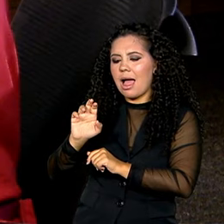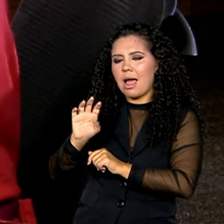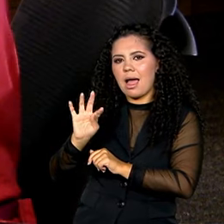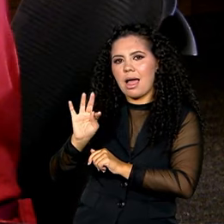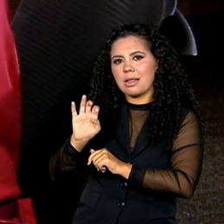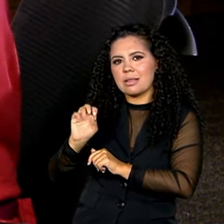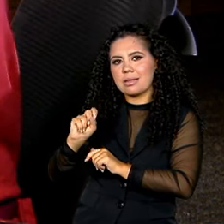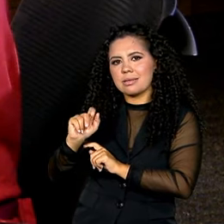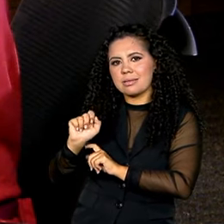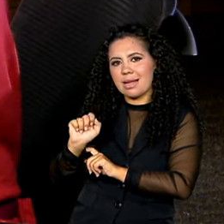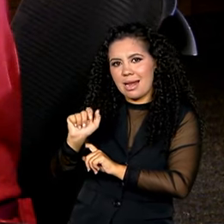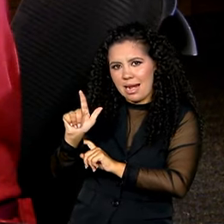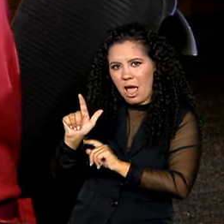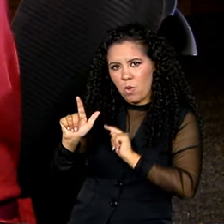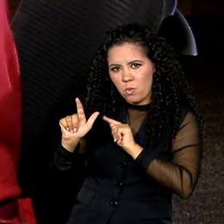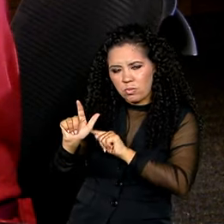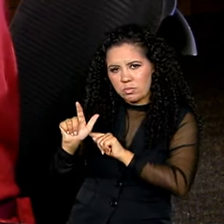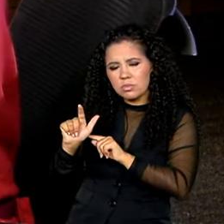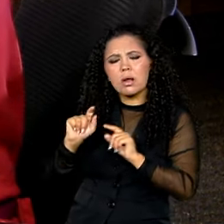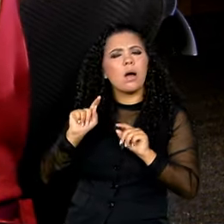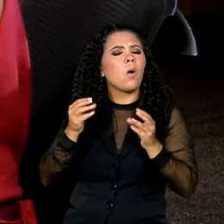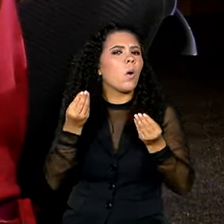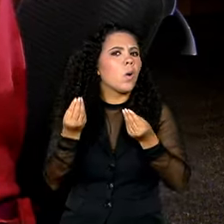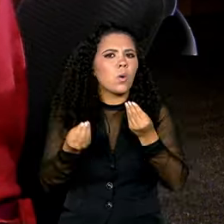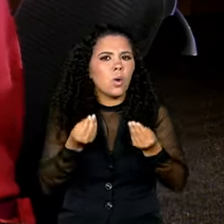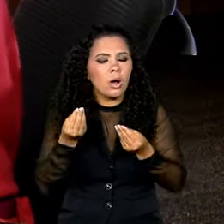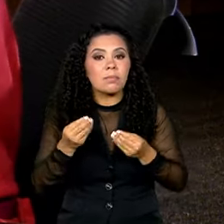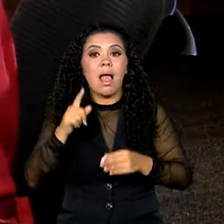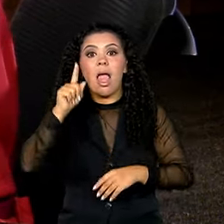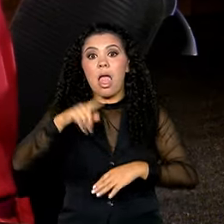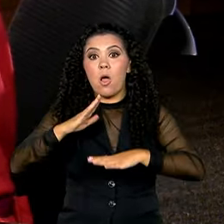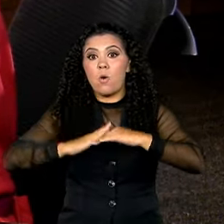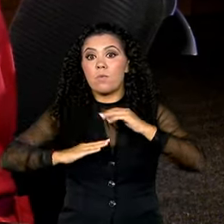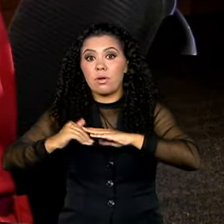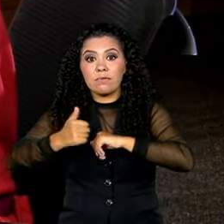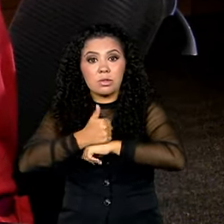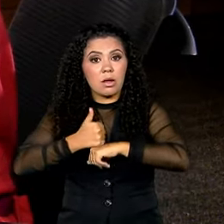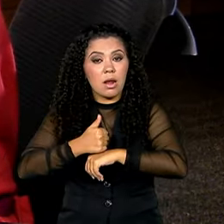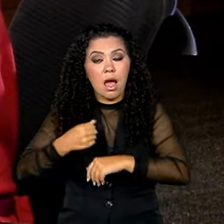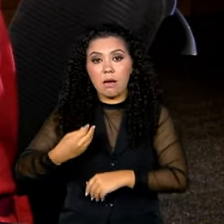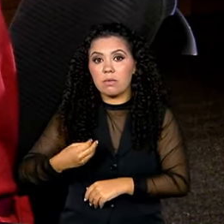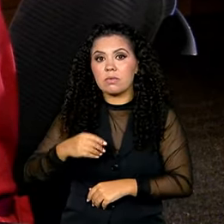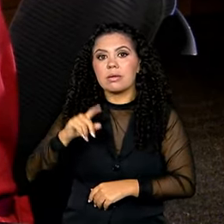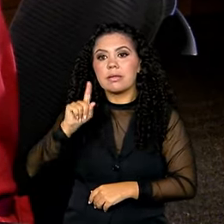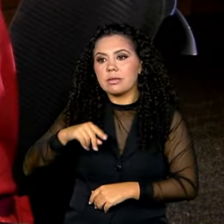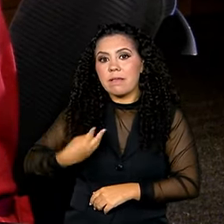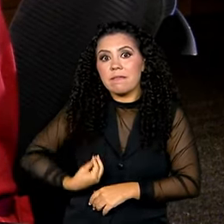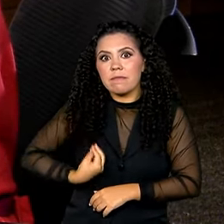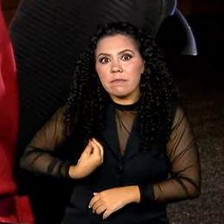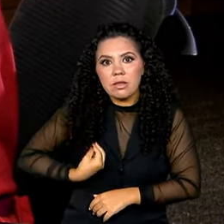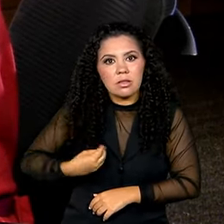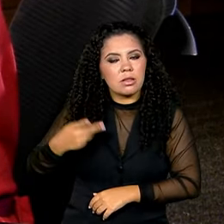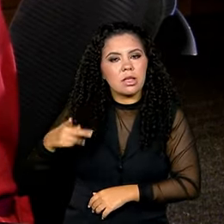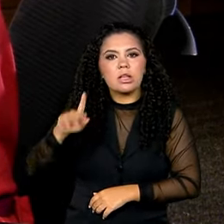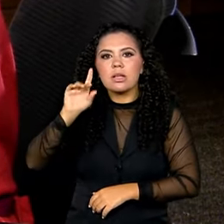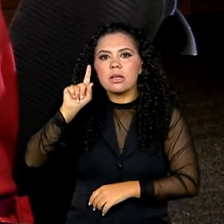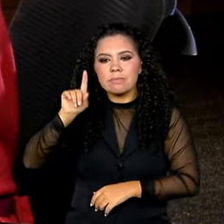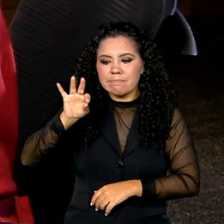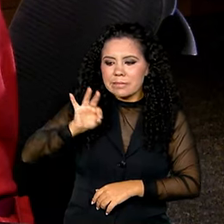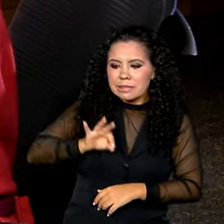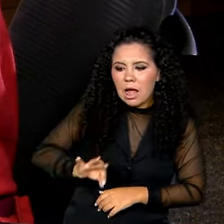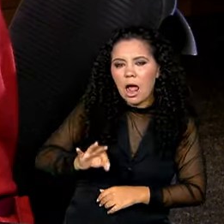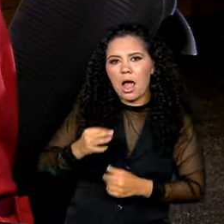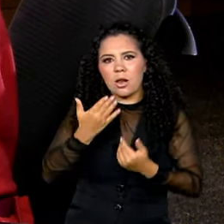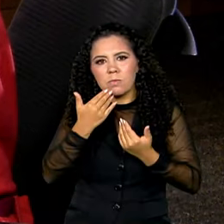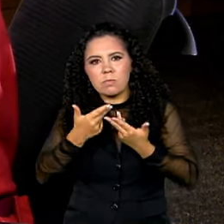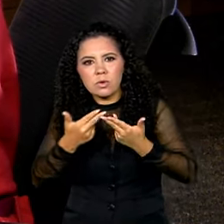pescador que sobrevive apenas da pesca, do pescador, não é, que está lá na ponta, que inclusive do ponto de vista numérico, a maioria dos